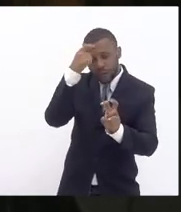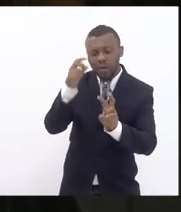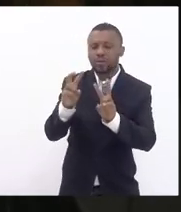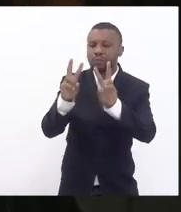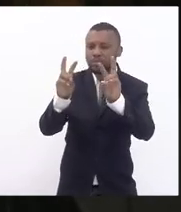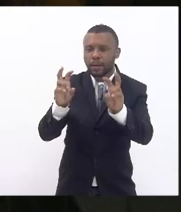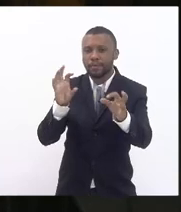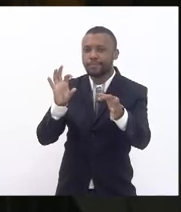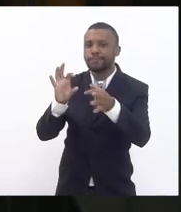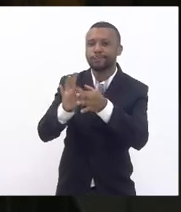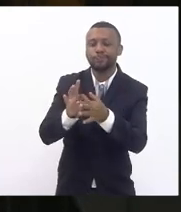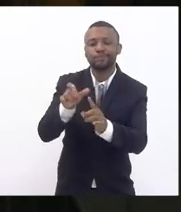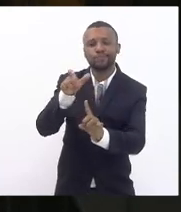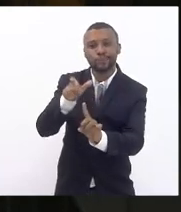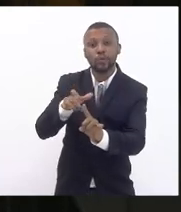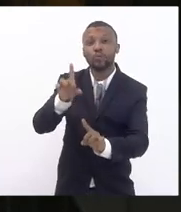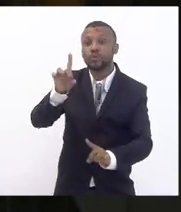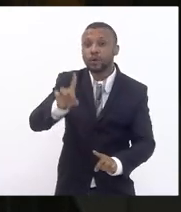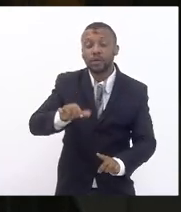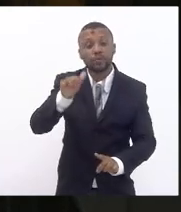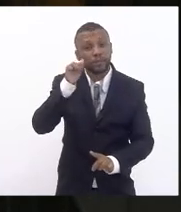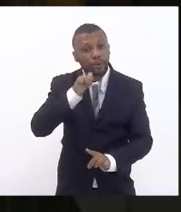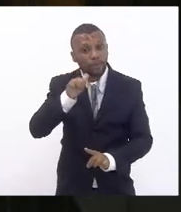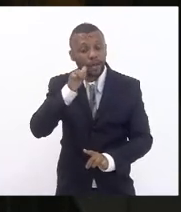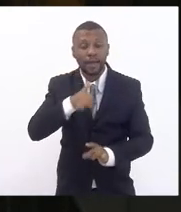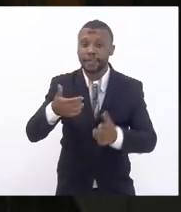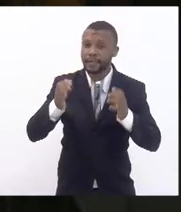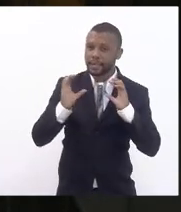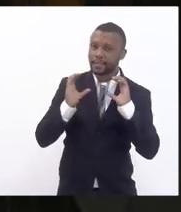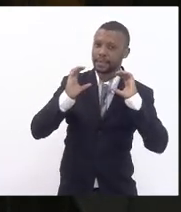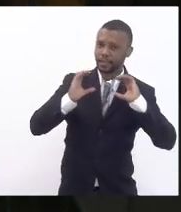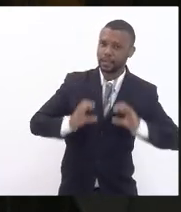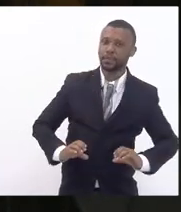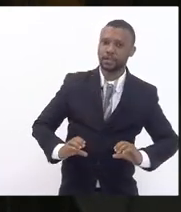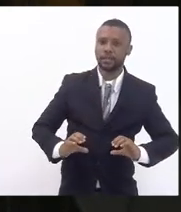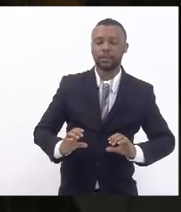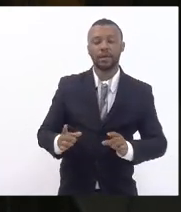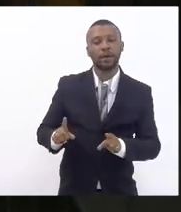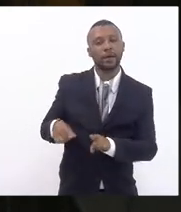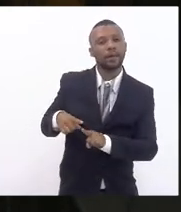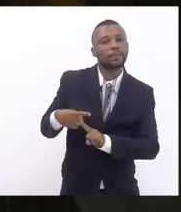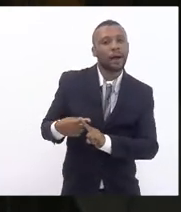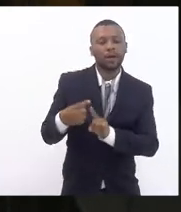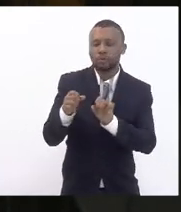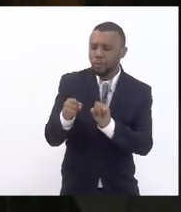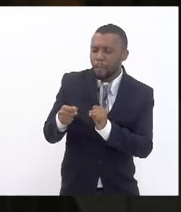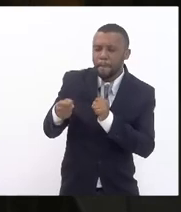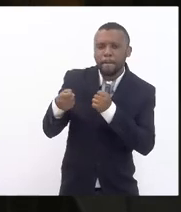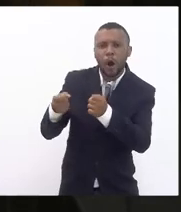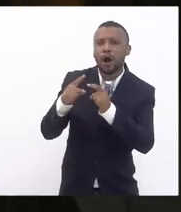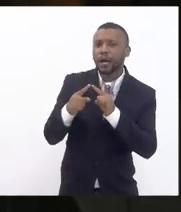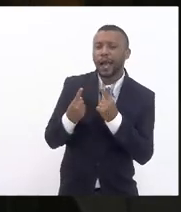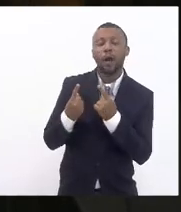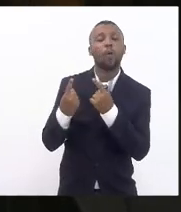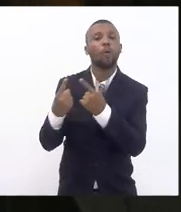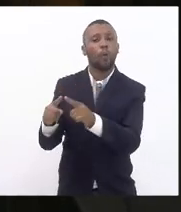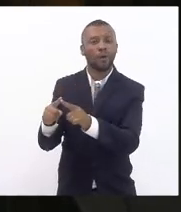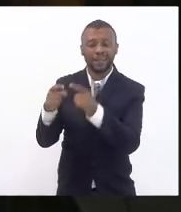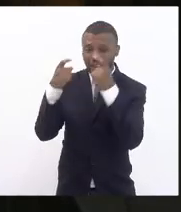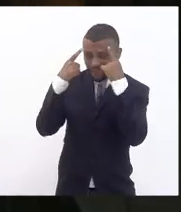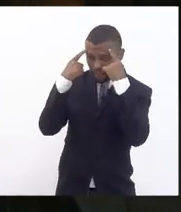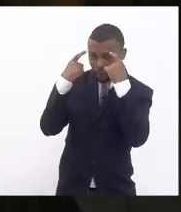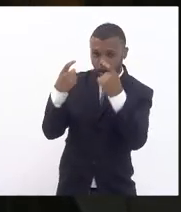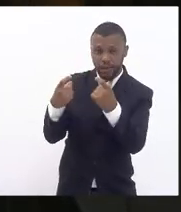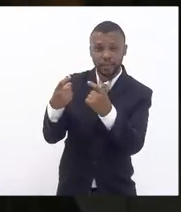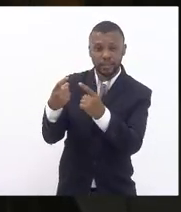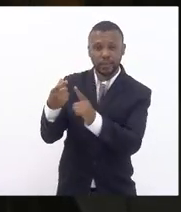tema dos direitos da mulher, da cidadania da mulher e do enfrentamento à violência que se pratica contra as mulheres. E aí